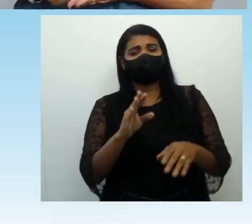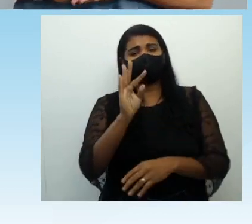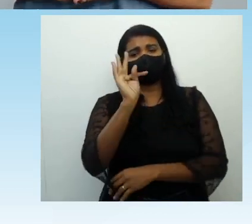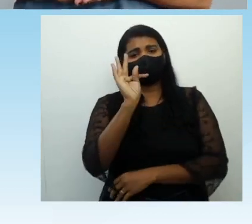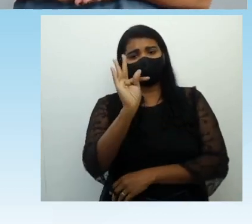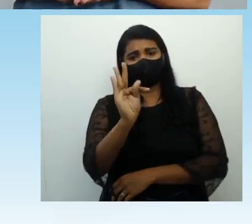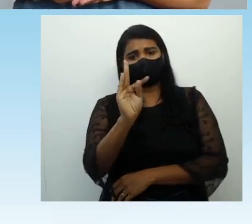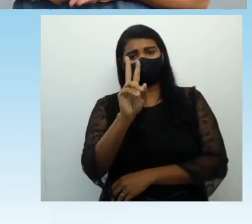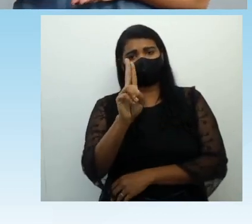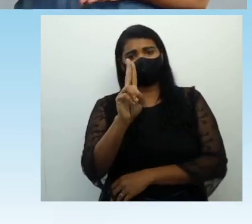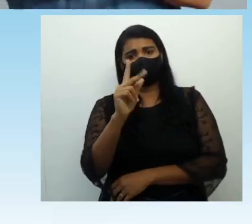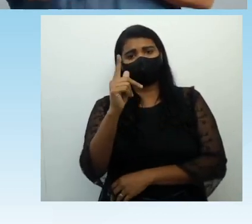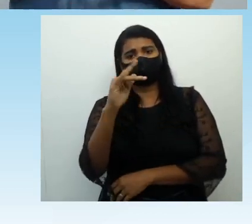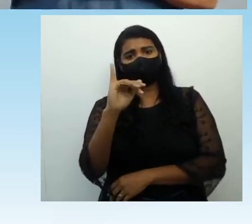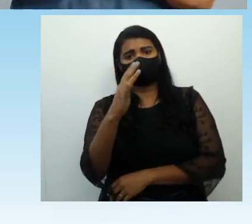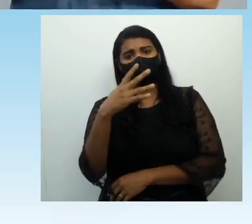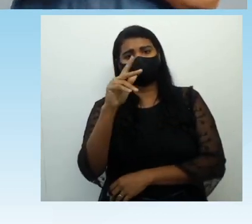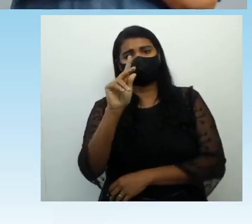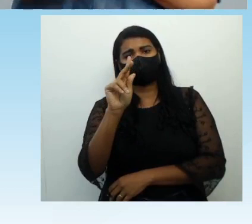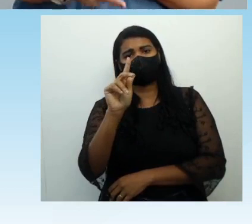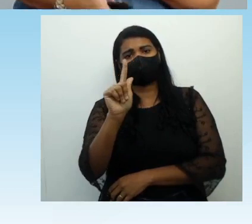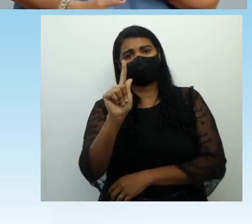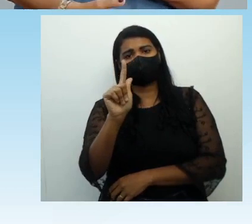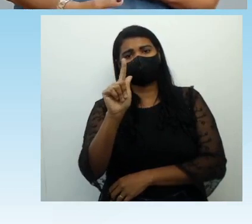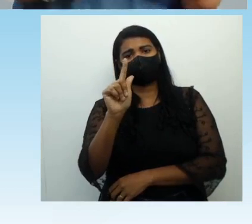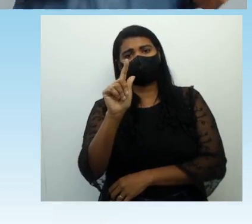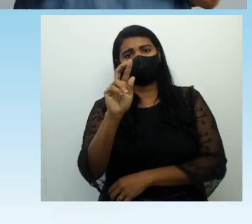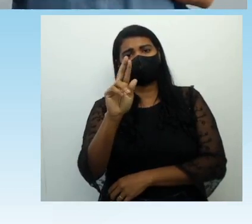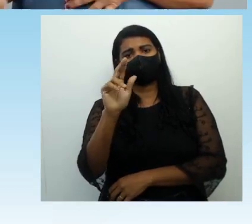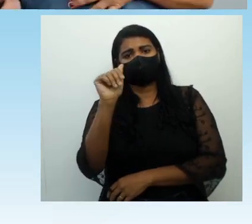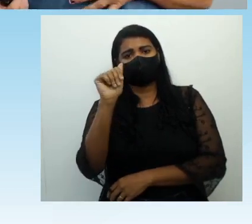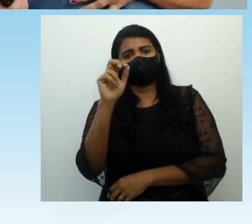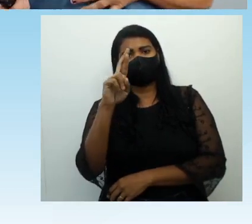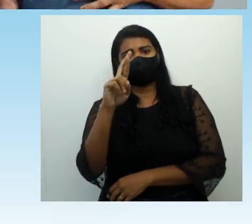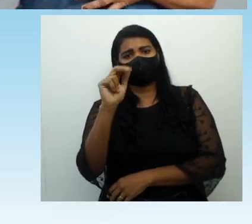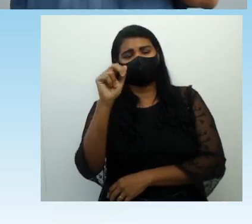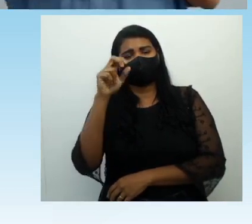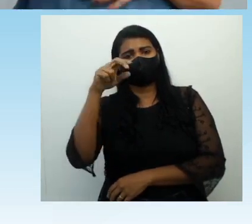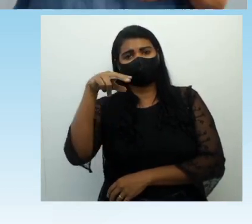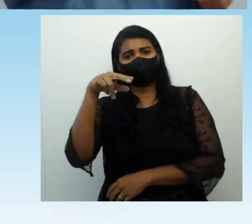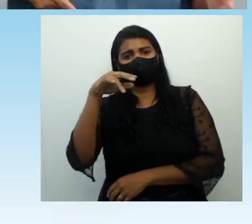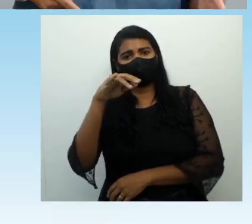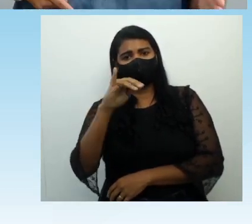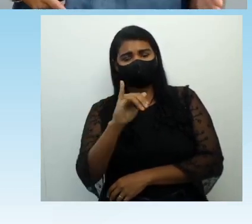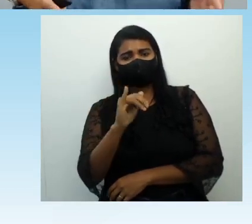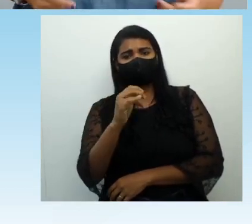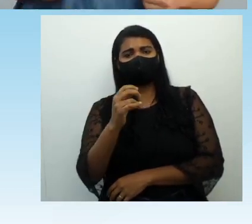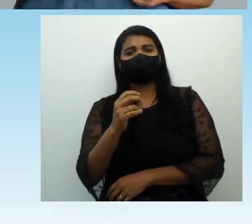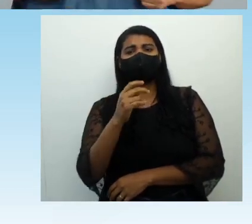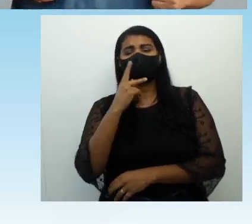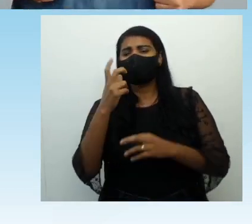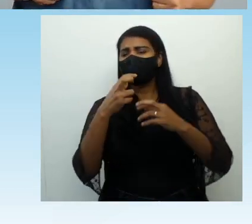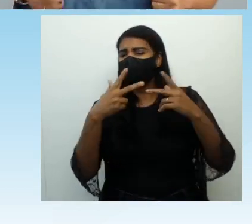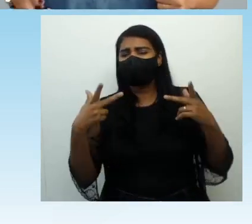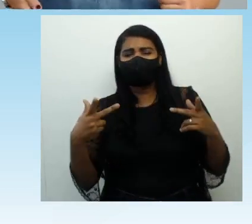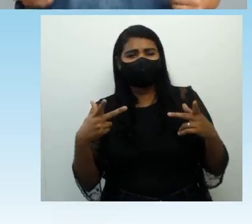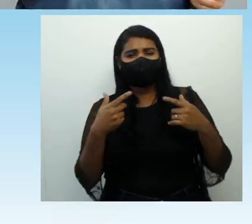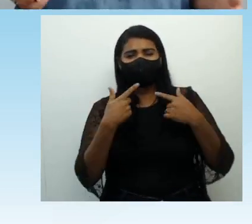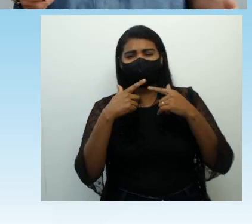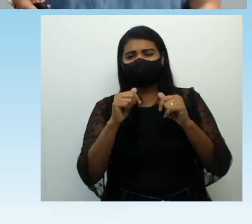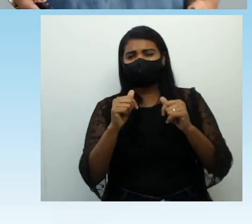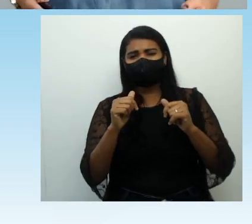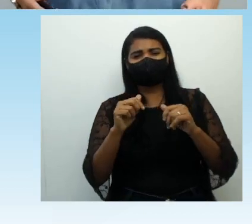Tupi-Guarani, certo? Porque a maior parte deles eles falavam Tupi, também falavam Guarani, como falavam outras tribos. É muito lindo,